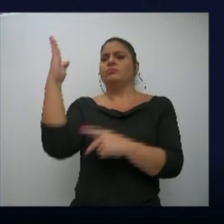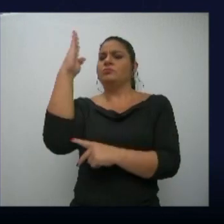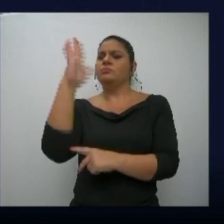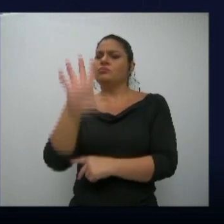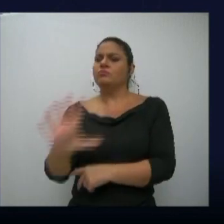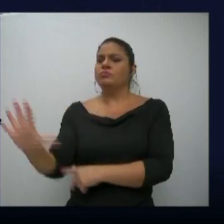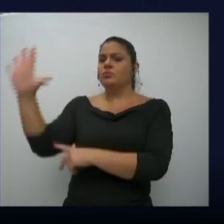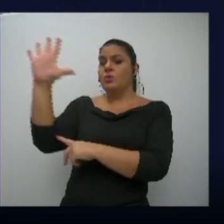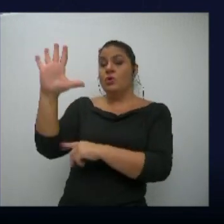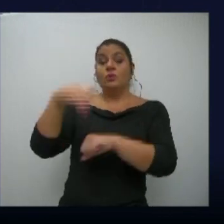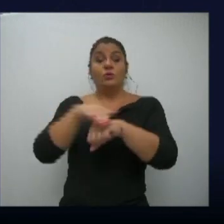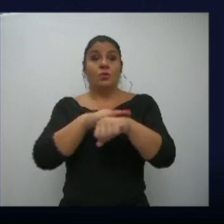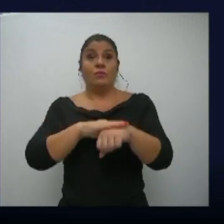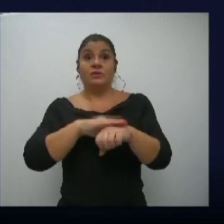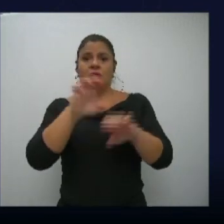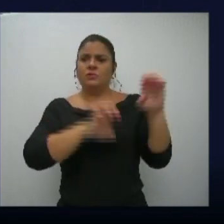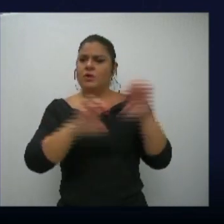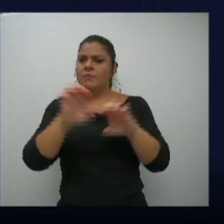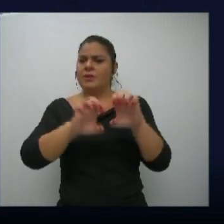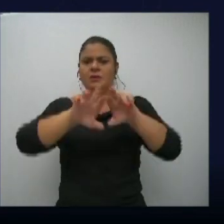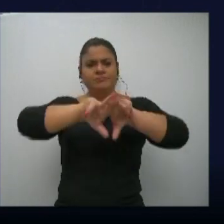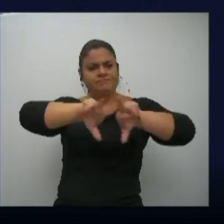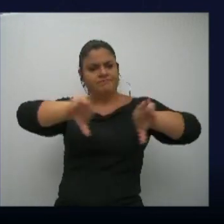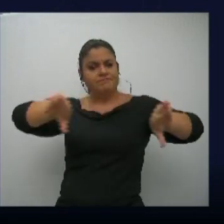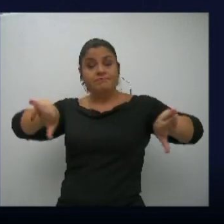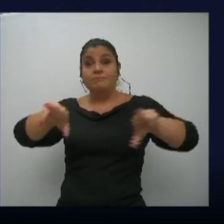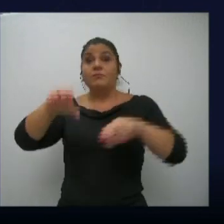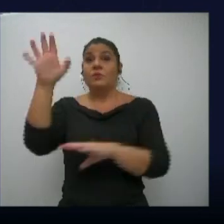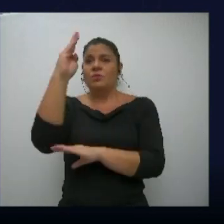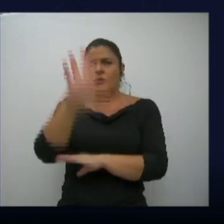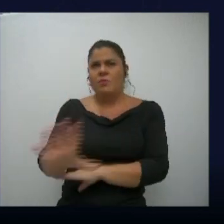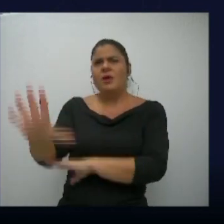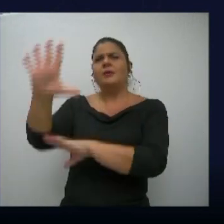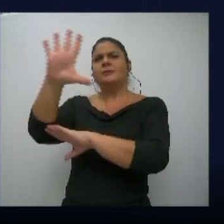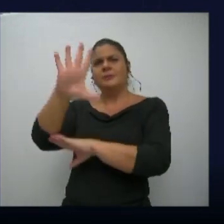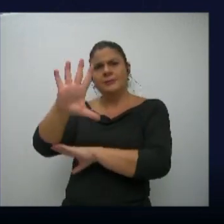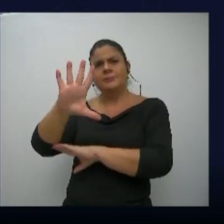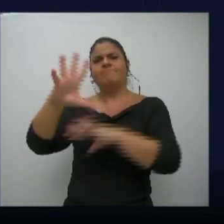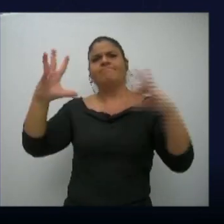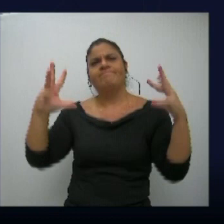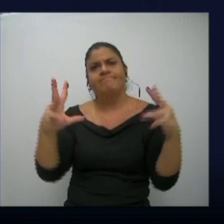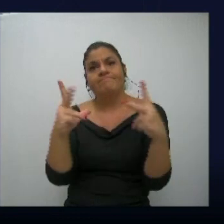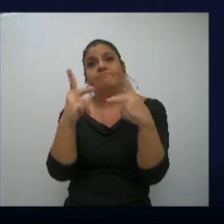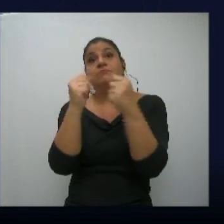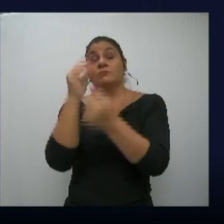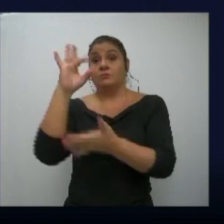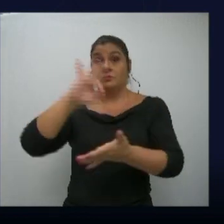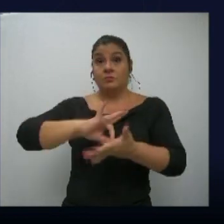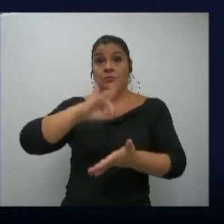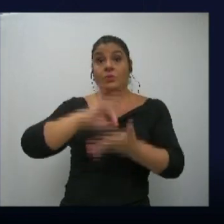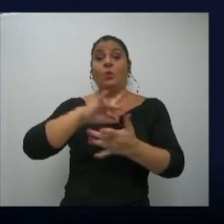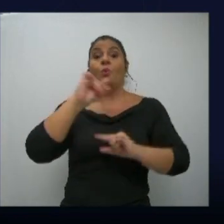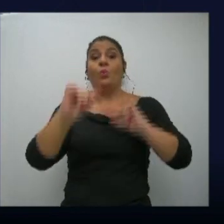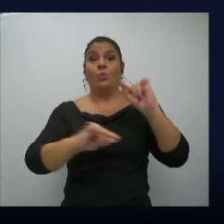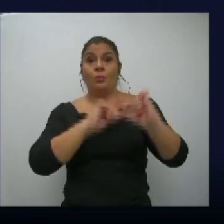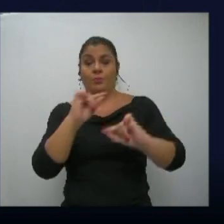com muito empresários e o Brasil a se amar é uma mina de ouro assim literalmente tá eu